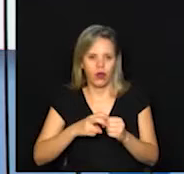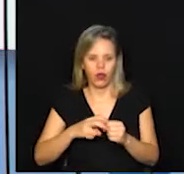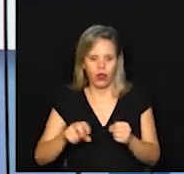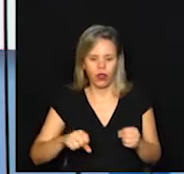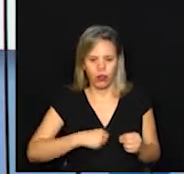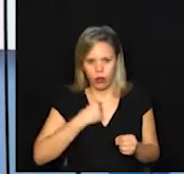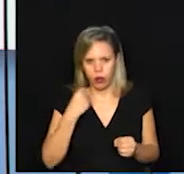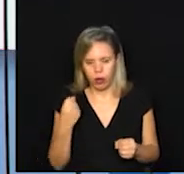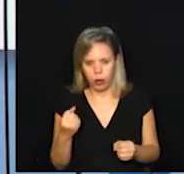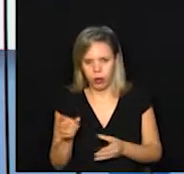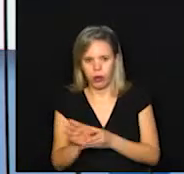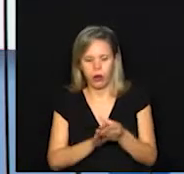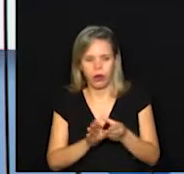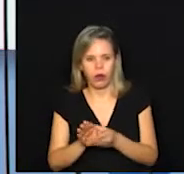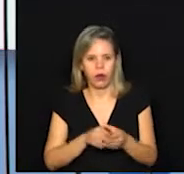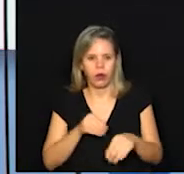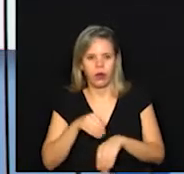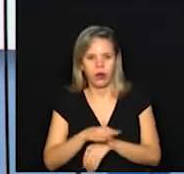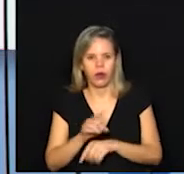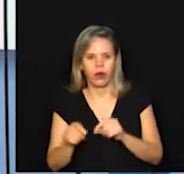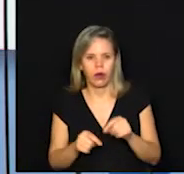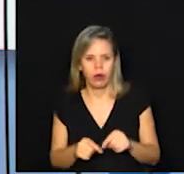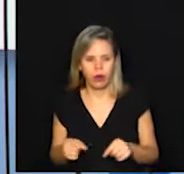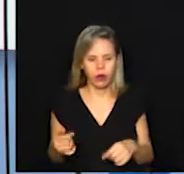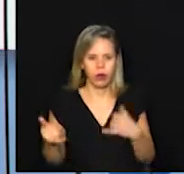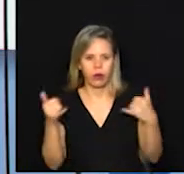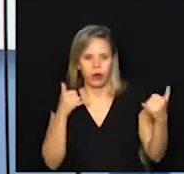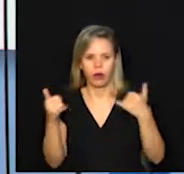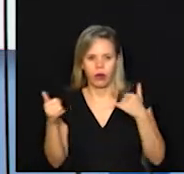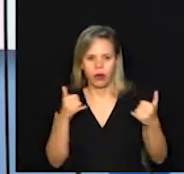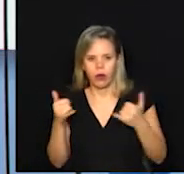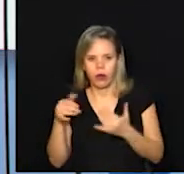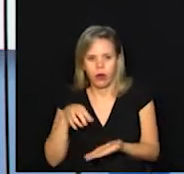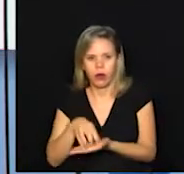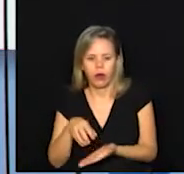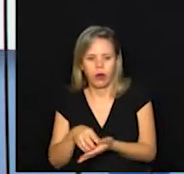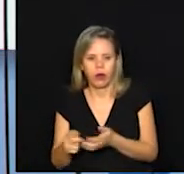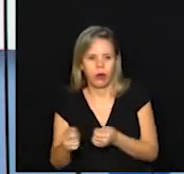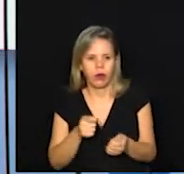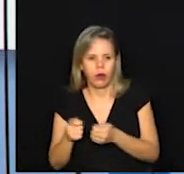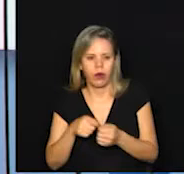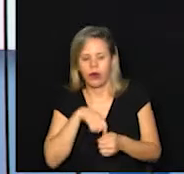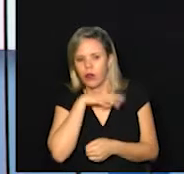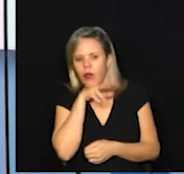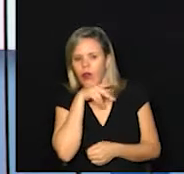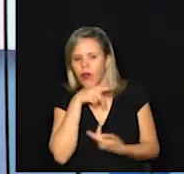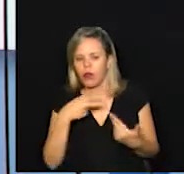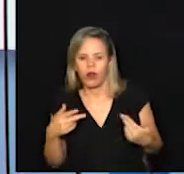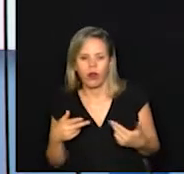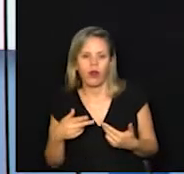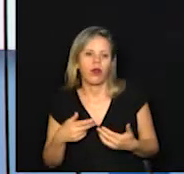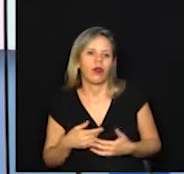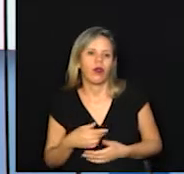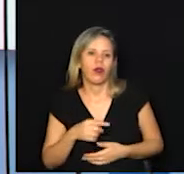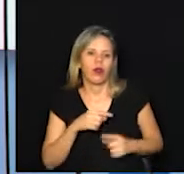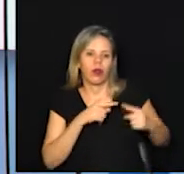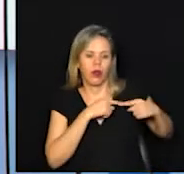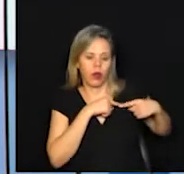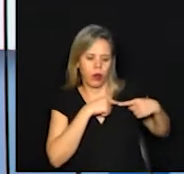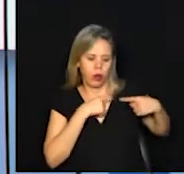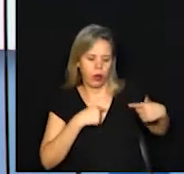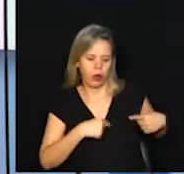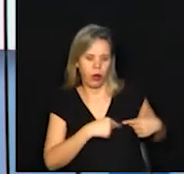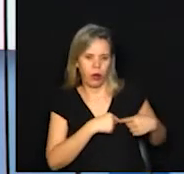isso, a orientação é para que ligue no Centro de Controle de Zoonoses ou na Defesa Civil. Se for no meio da